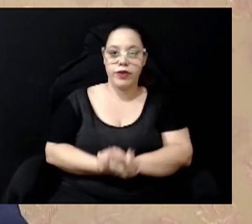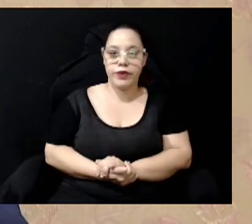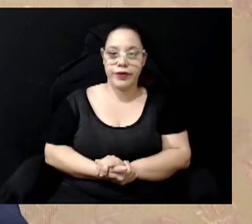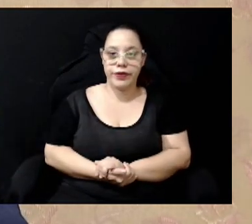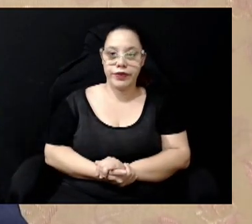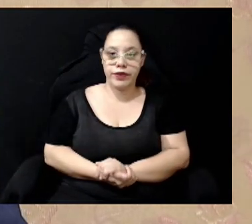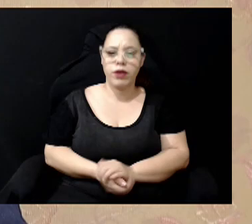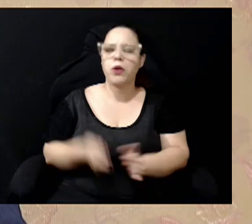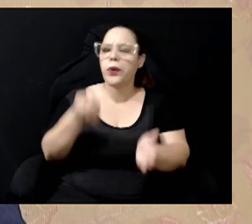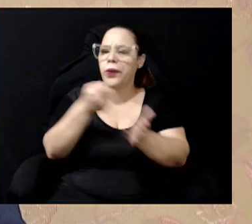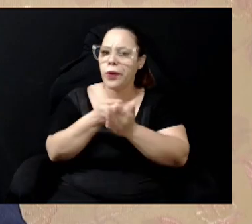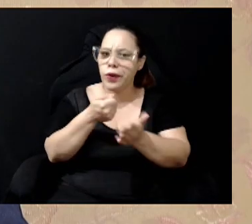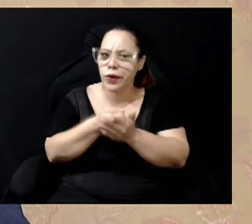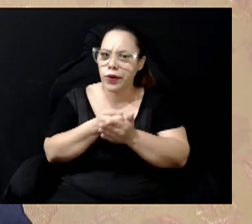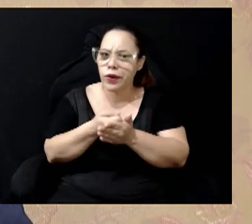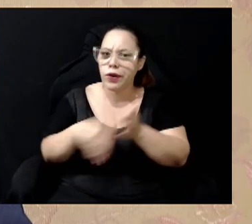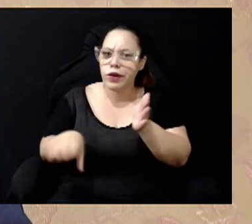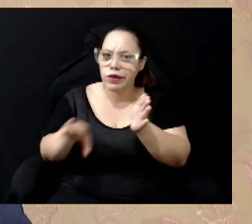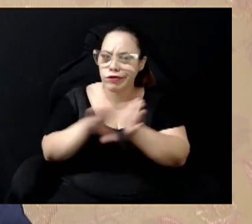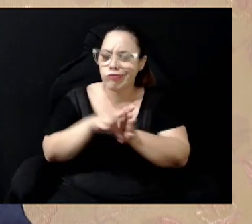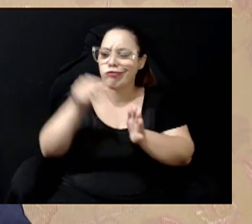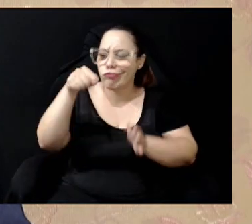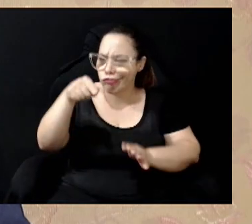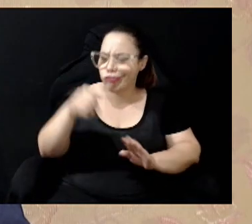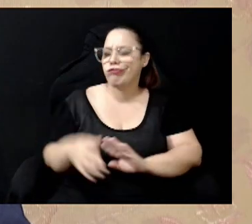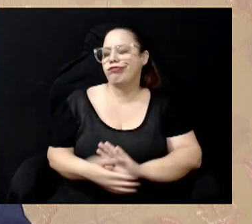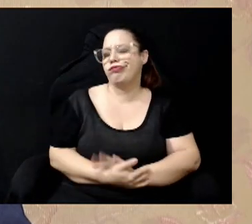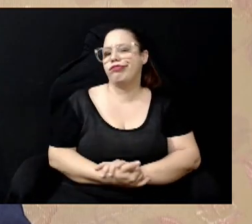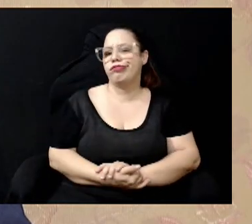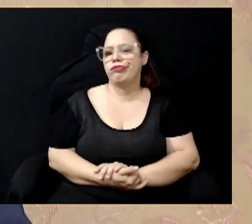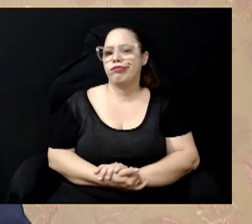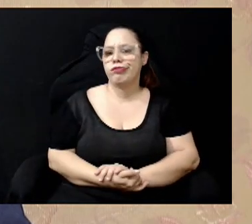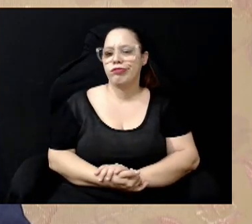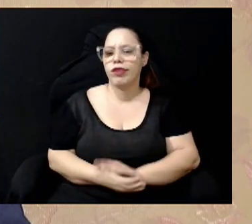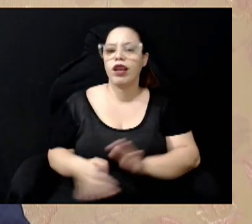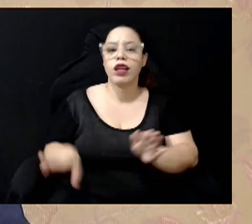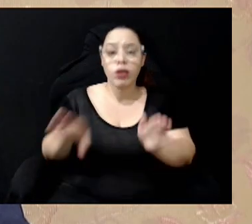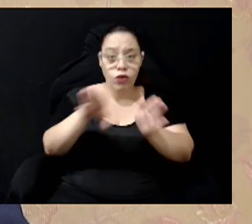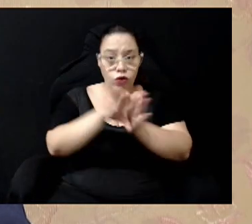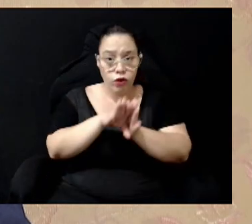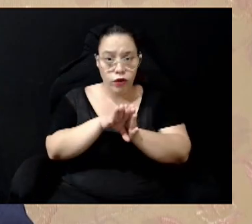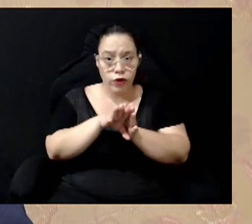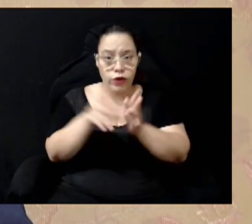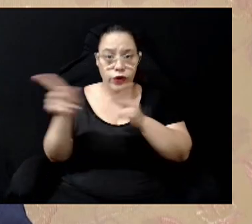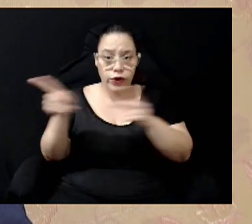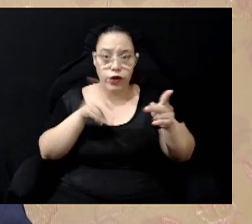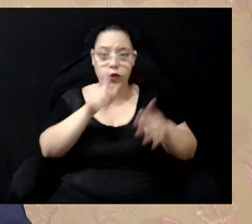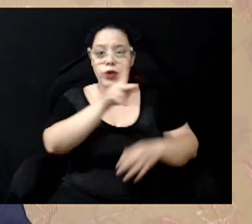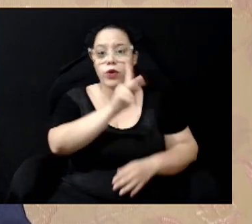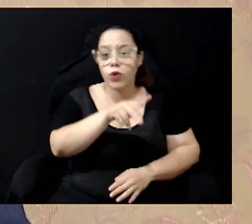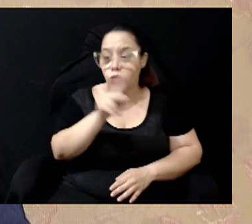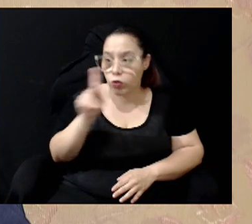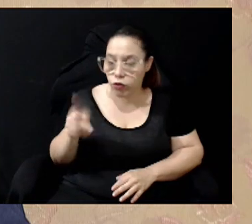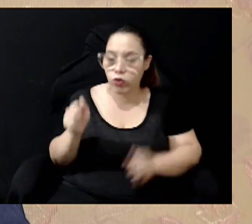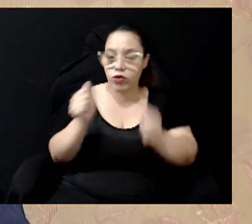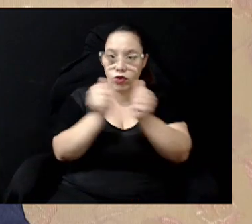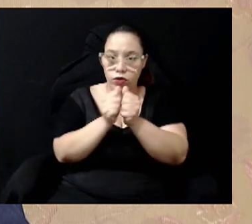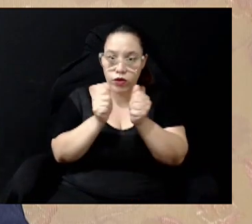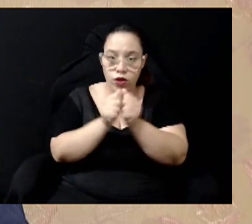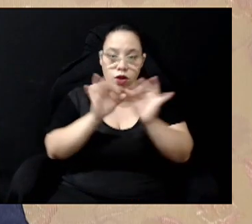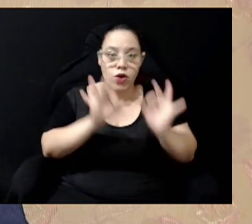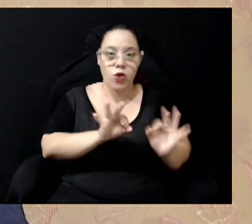seja da periferia. Eles vêm com as professoras, assistem às